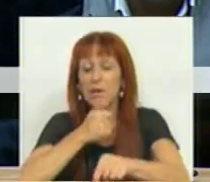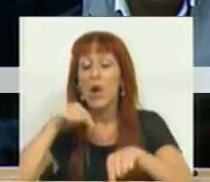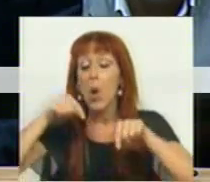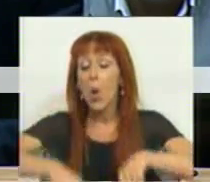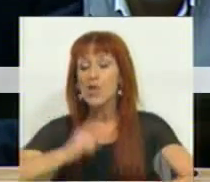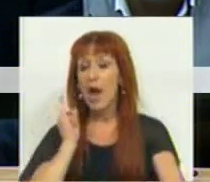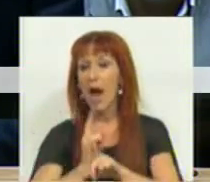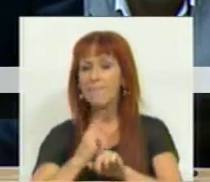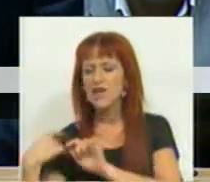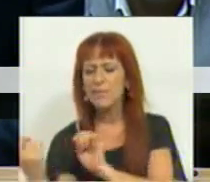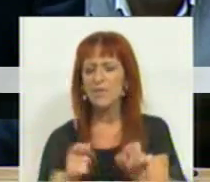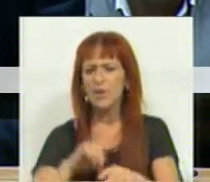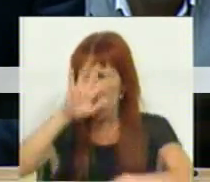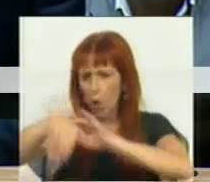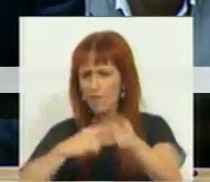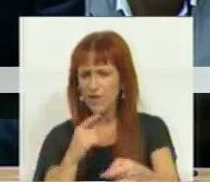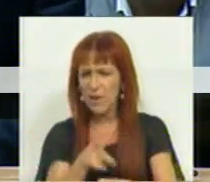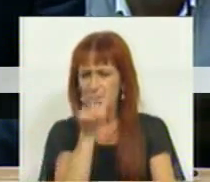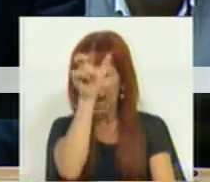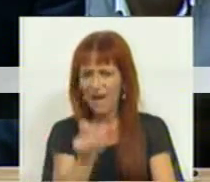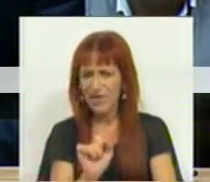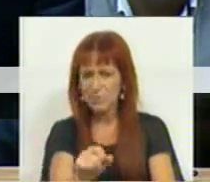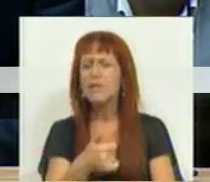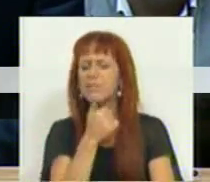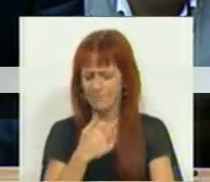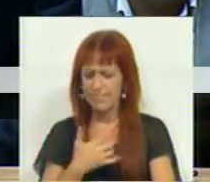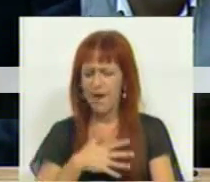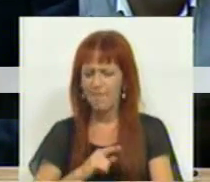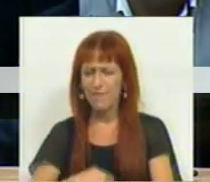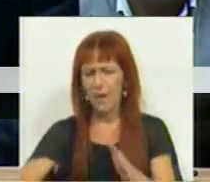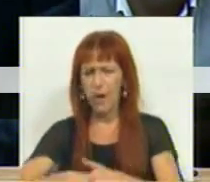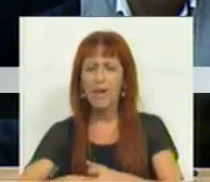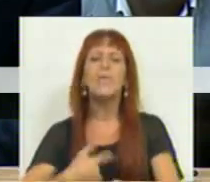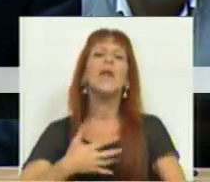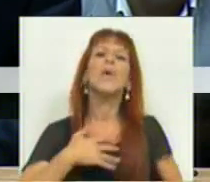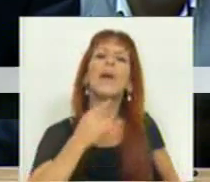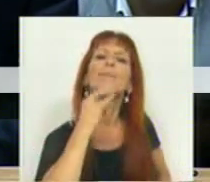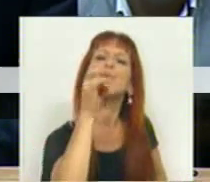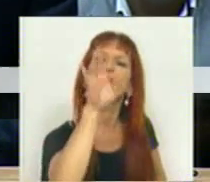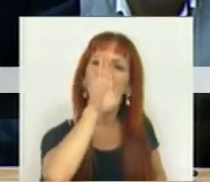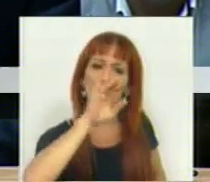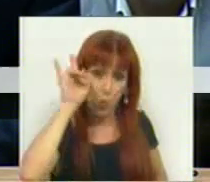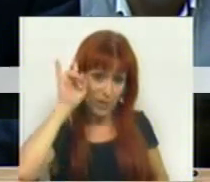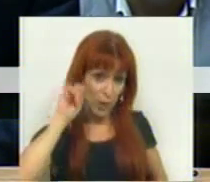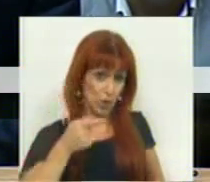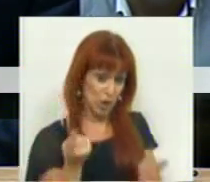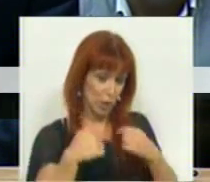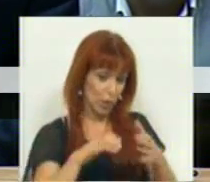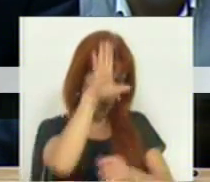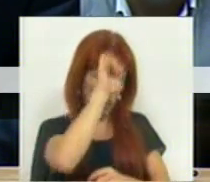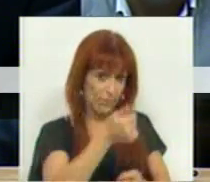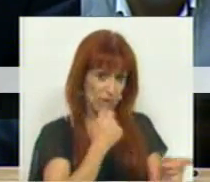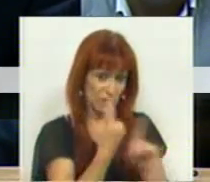ainda hoje, neste debate, a confusão das suas palavras é deliberada. Eu queria perguntar-lhe se o valor que o Conselho de